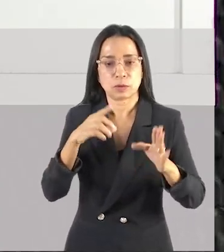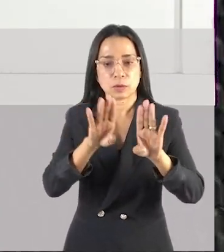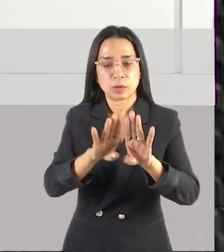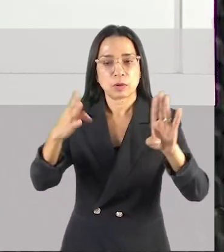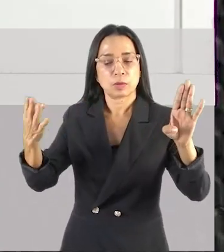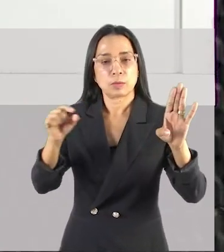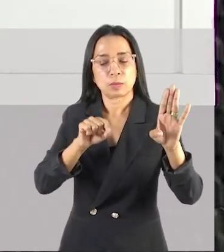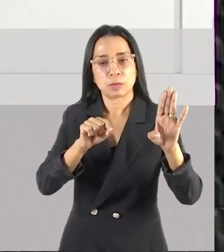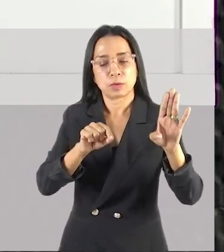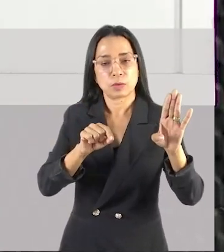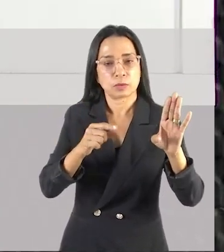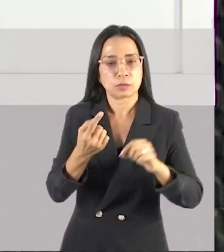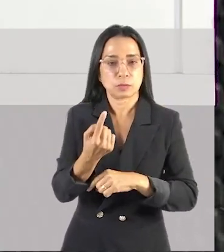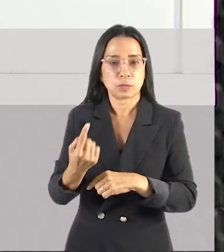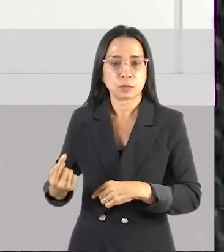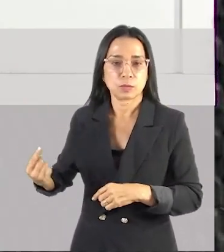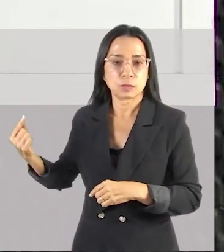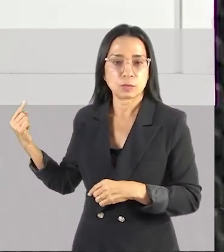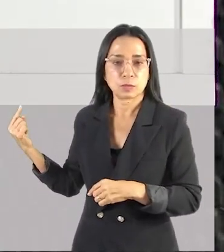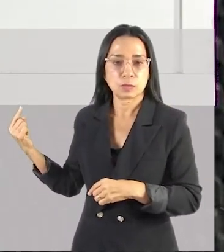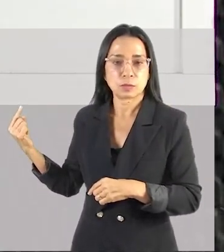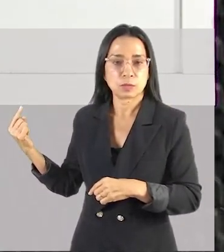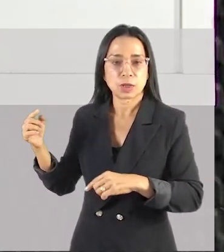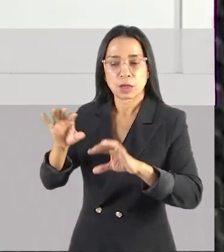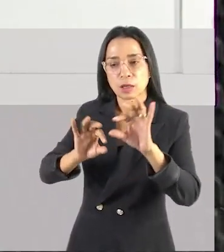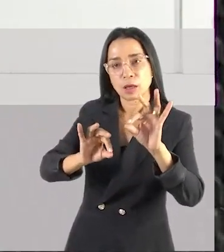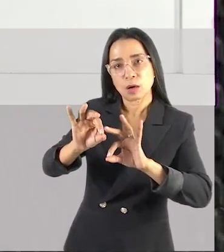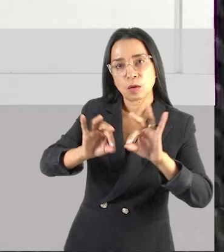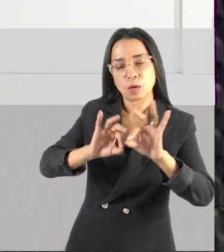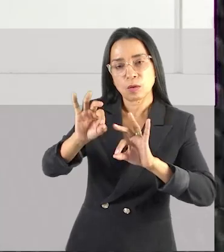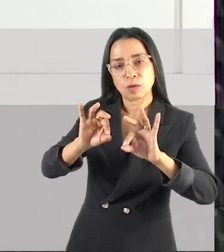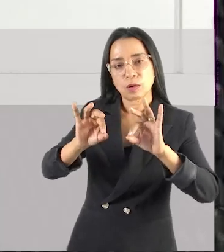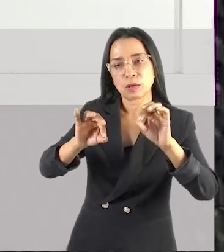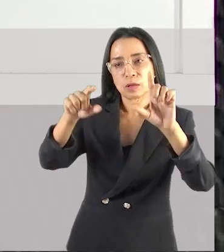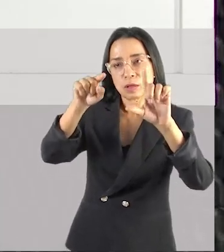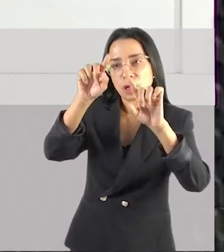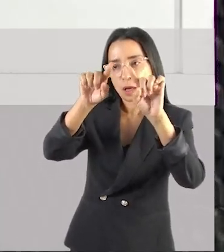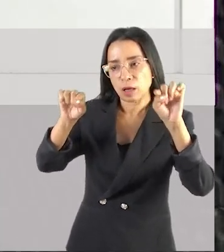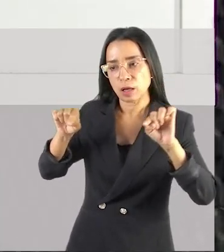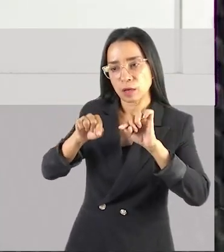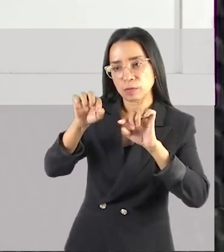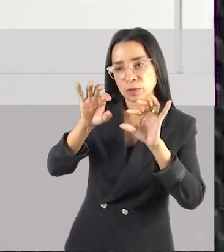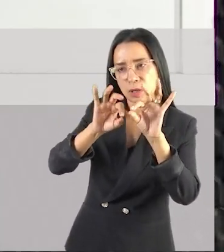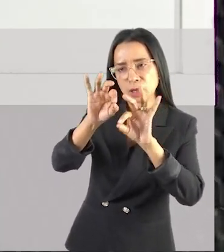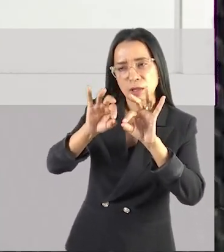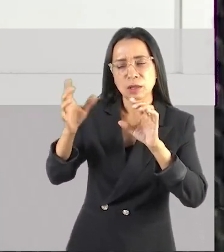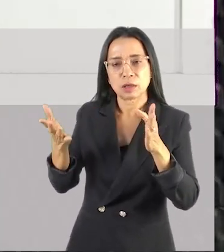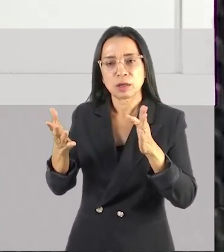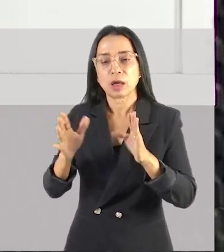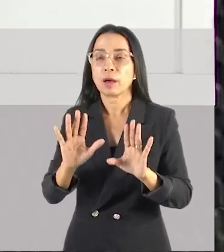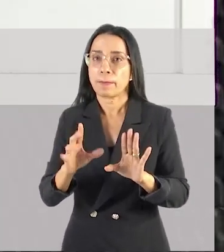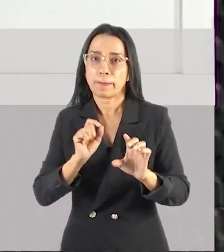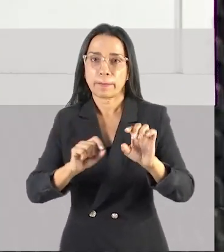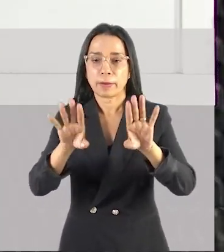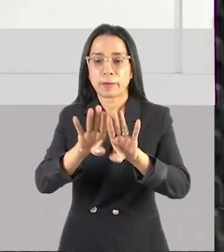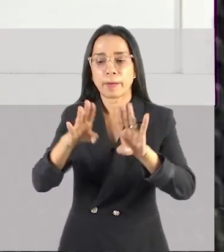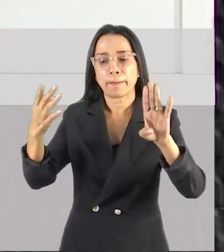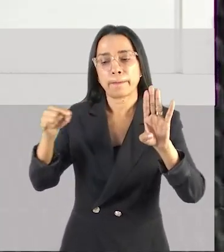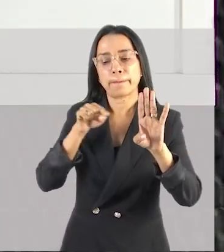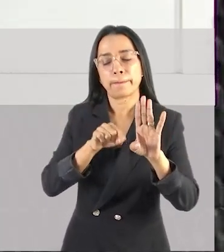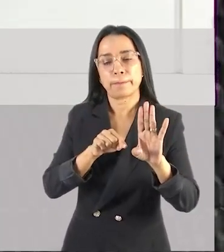por 1,05. Ele quer decorar a fachada do templo, nessa fachada aqui. Só que a